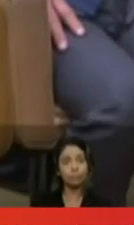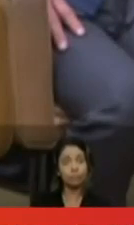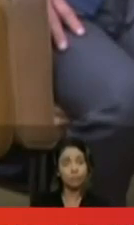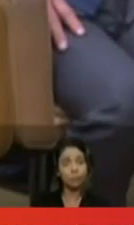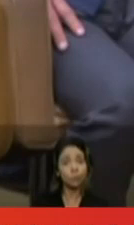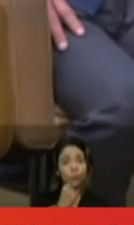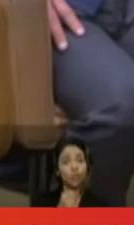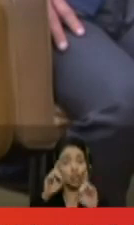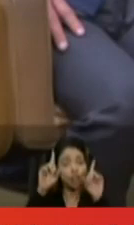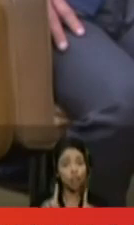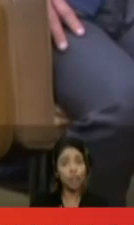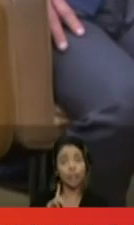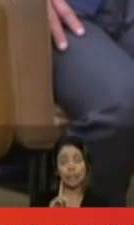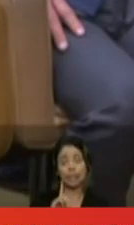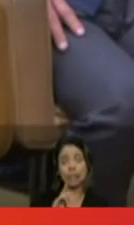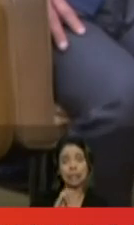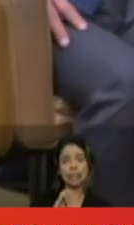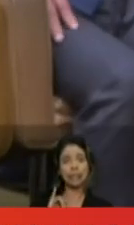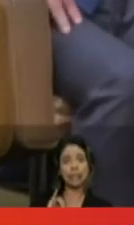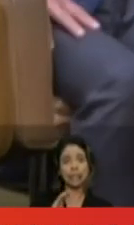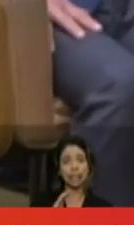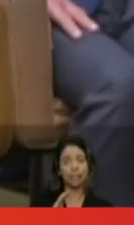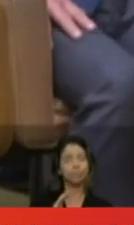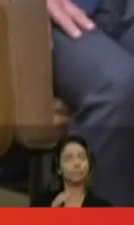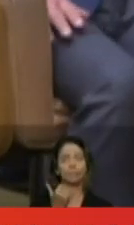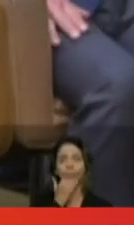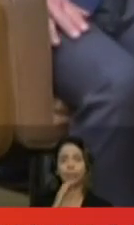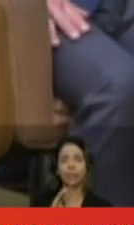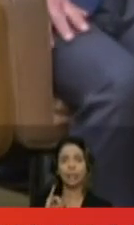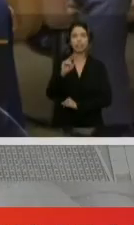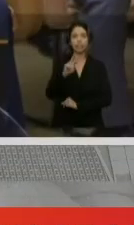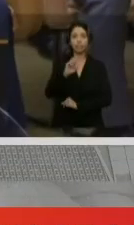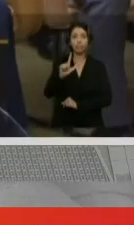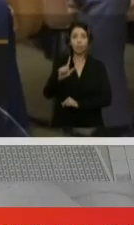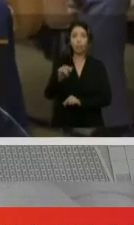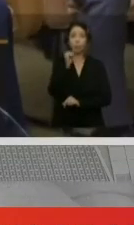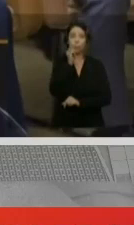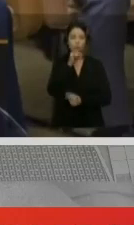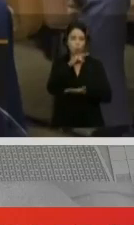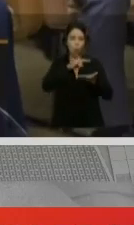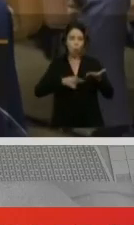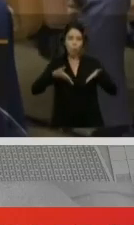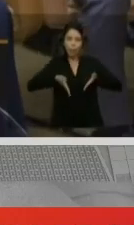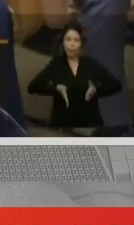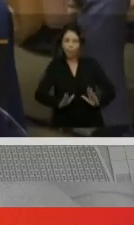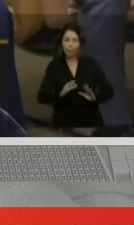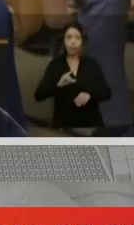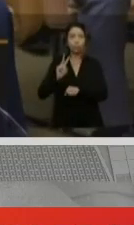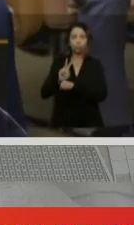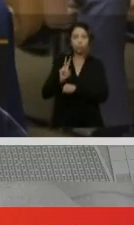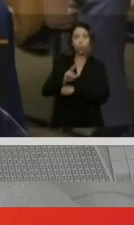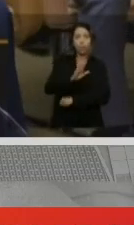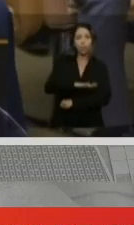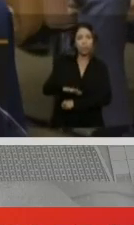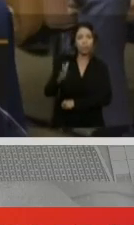sua construção. Isso é fato. Então, existem problemas, existem momentos em que todos nós podemos discordar do Supremo.